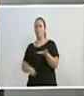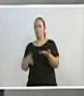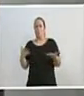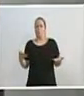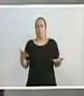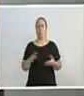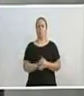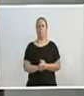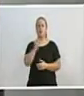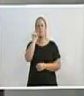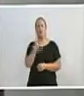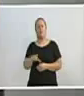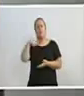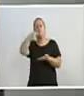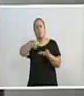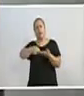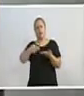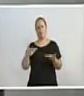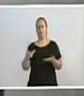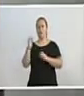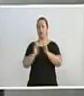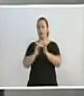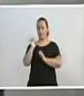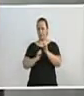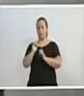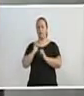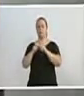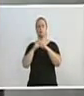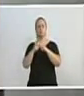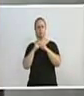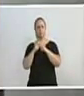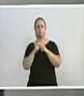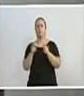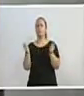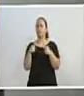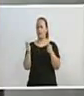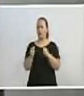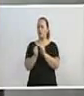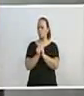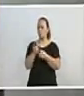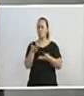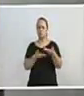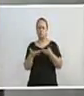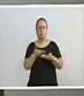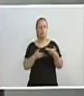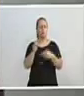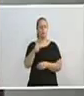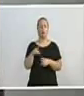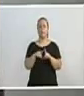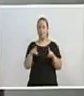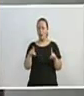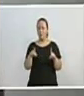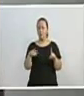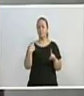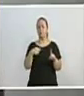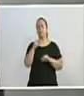paga é o usuário. Se a empresa de ônibus, né, poderia participar dessa situação, então que venhamos a penalizar a